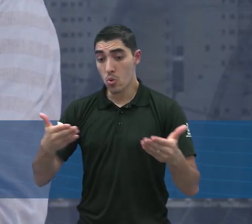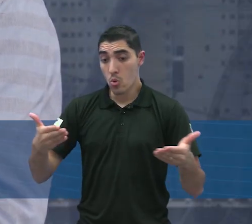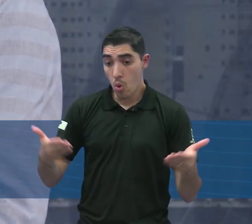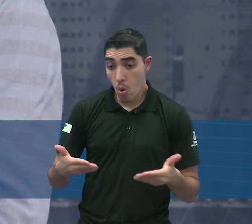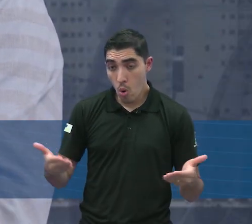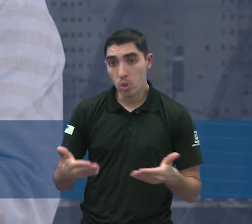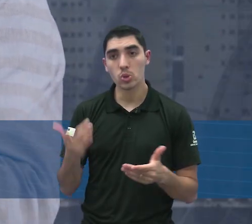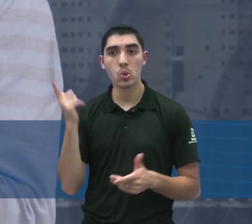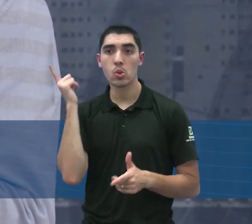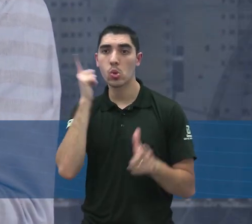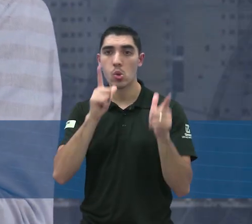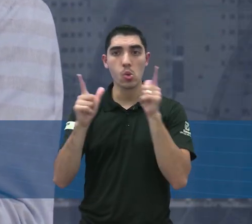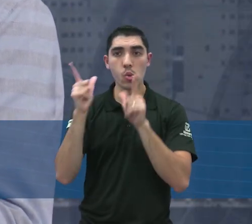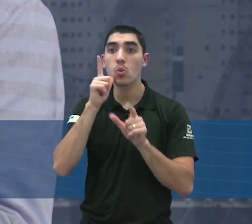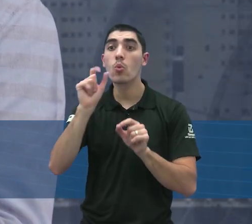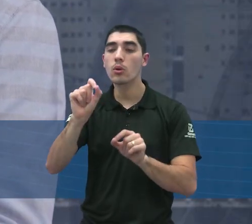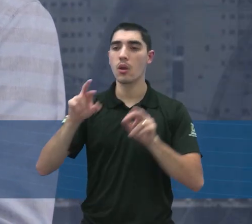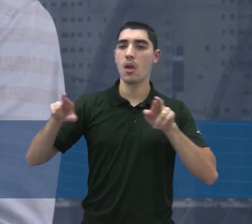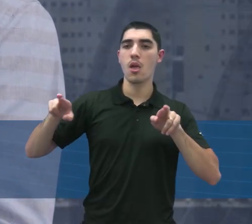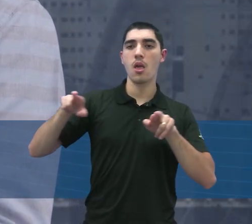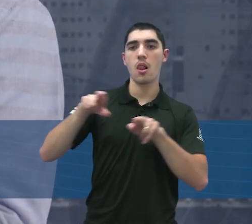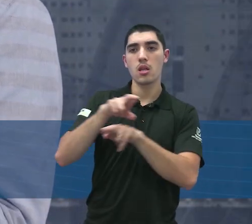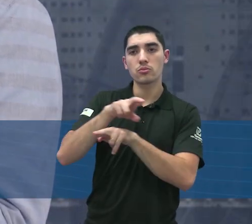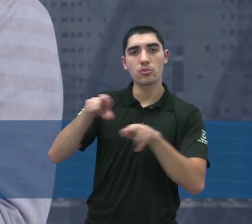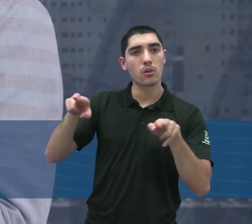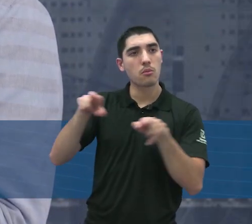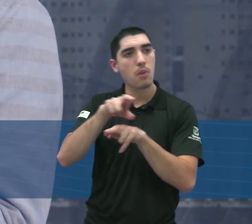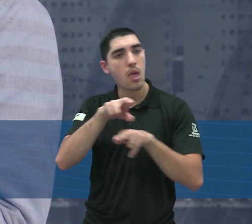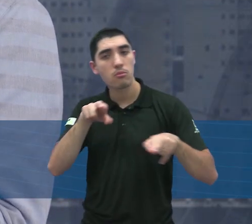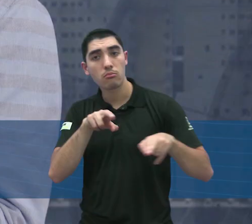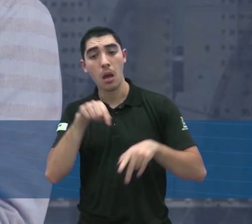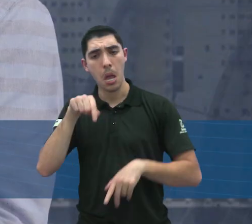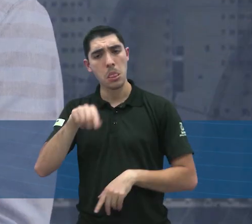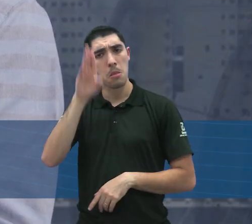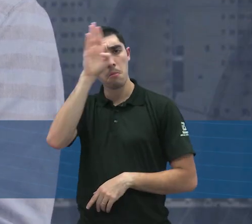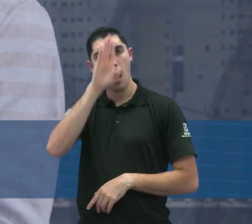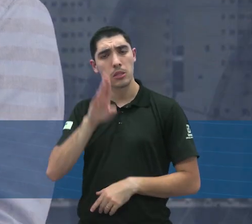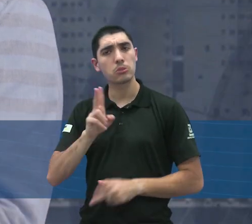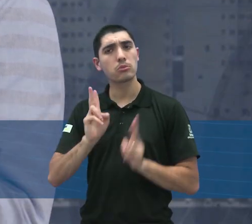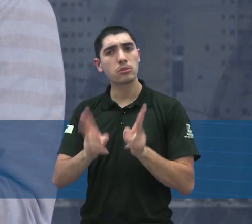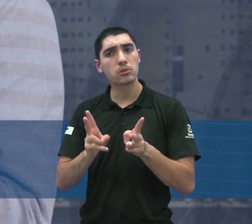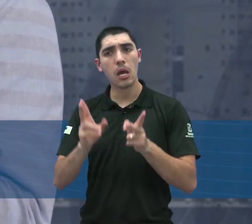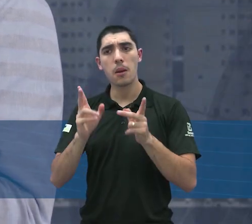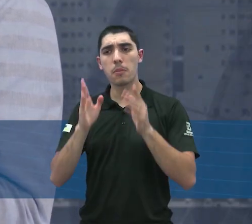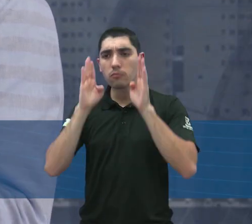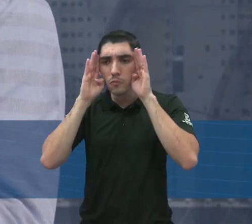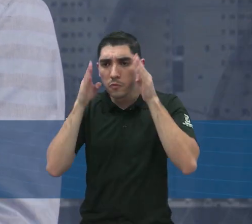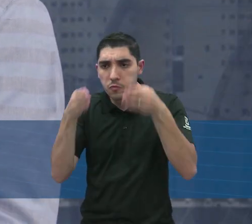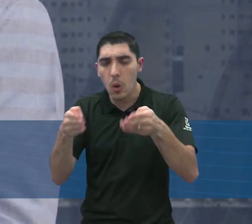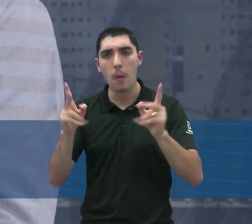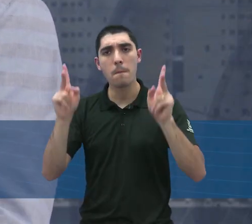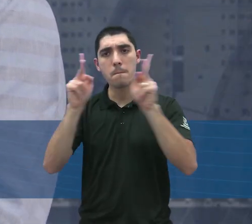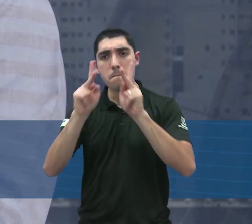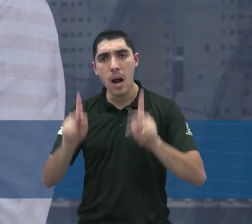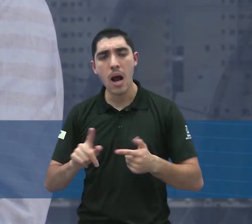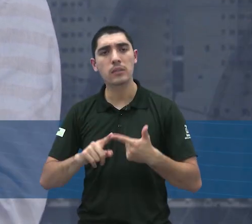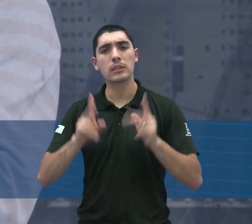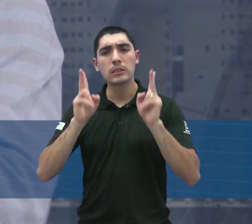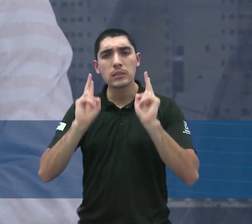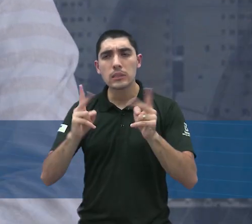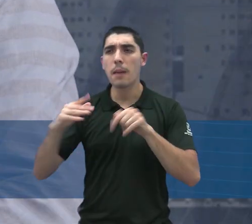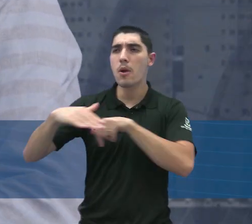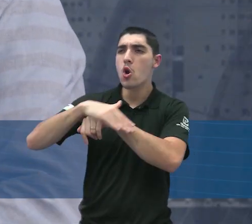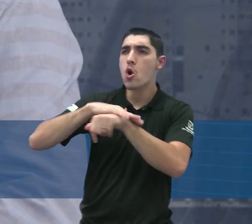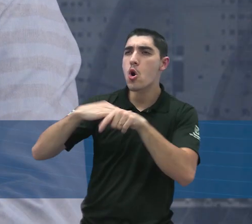uma relação, construímos uma imagem, melhor dizendo, de ser um país pacífico, de um país que busca o diálogo. Uma coisa